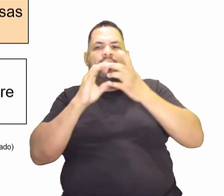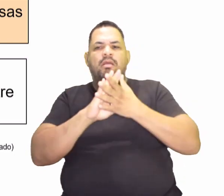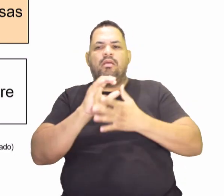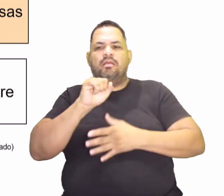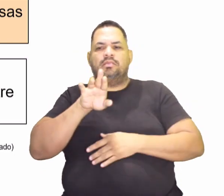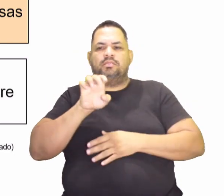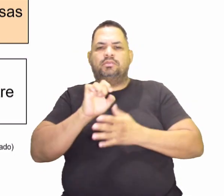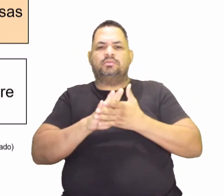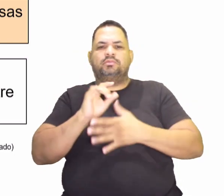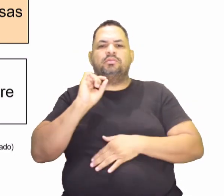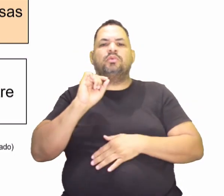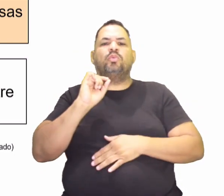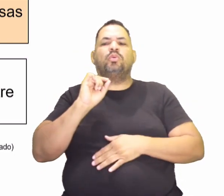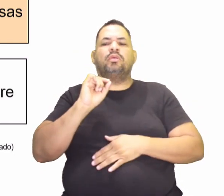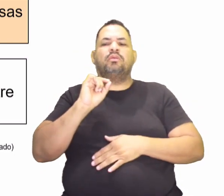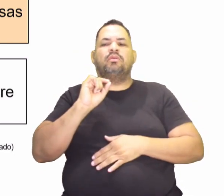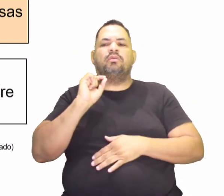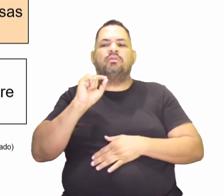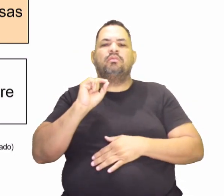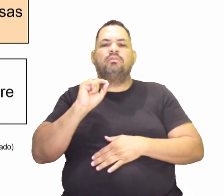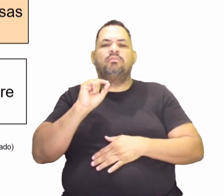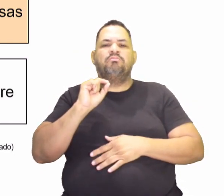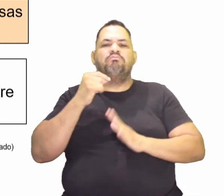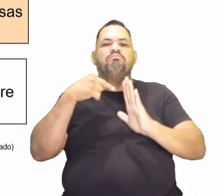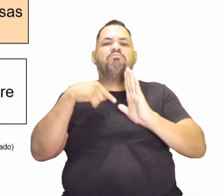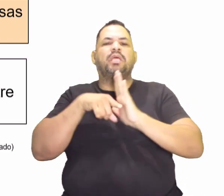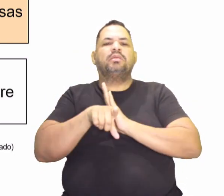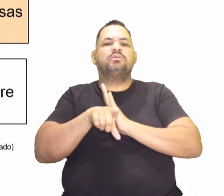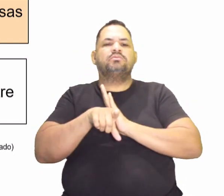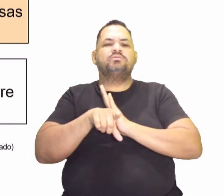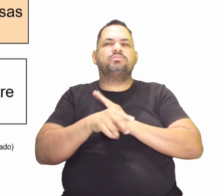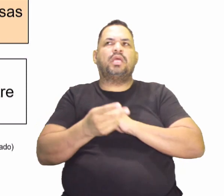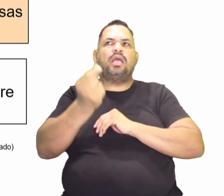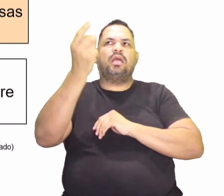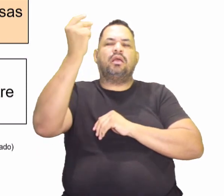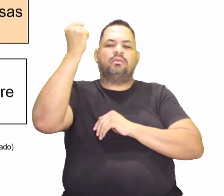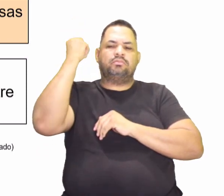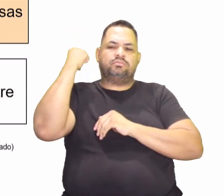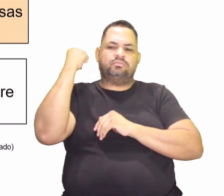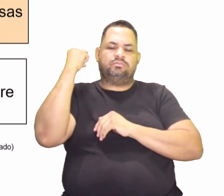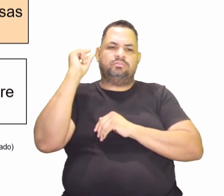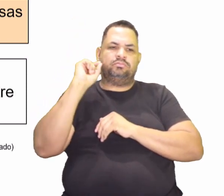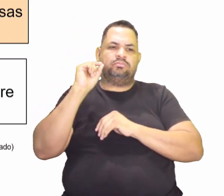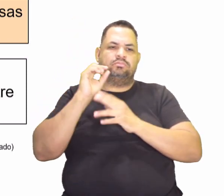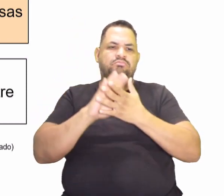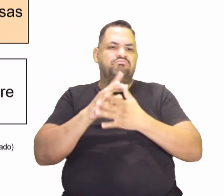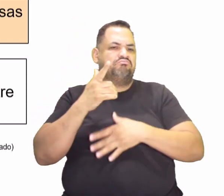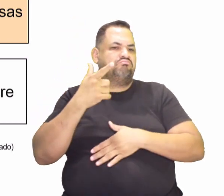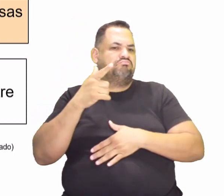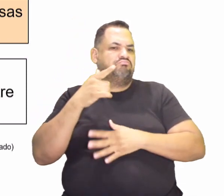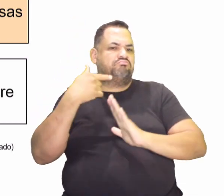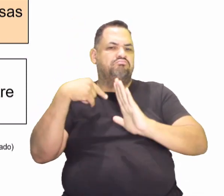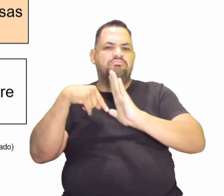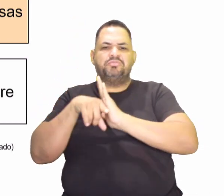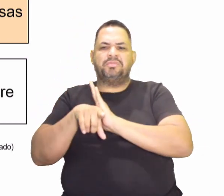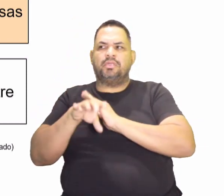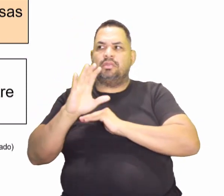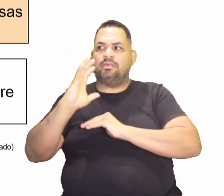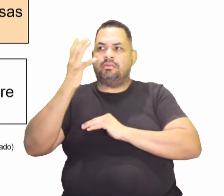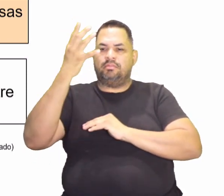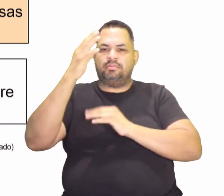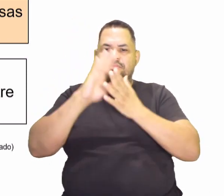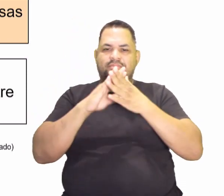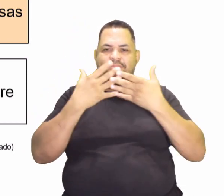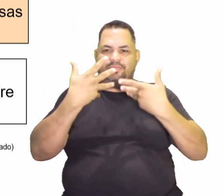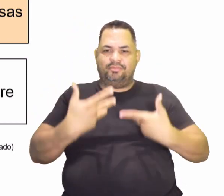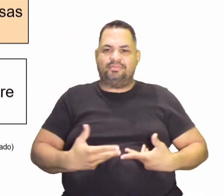perguntando-se, isto que existe, o que é? Isso são os antigos, tá? Eles não tinham questionado a capacidade